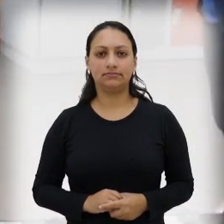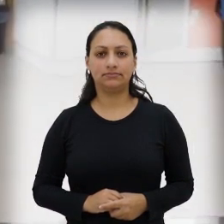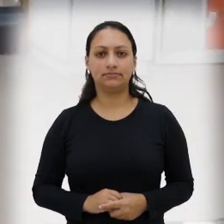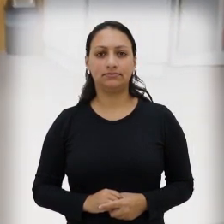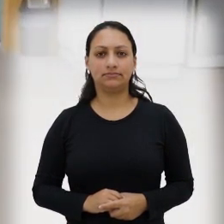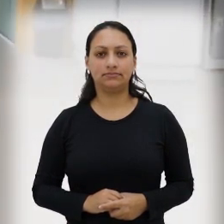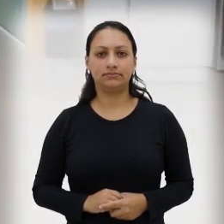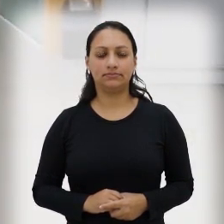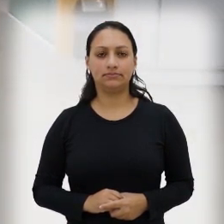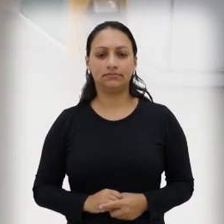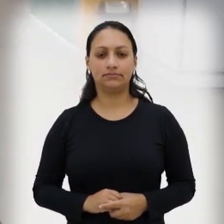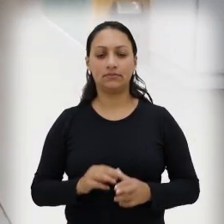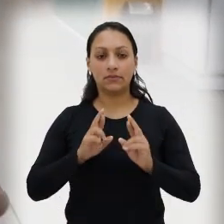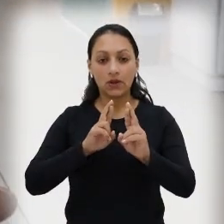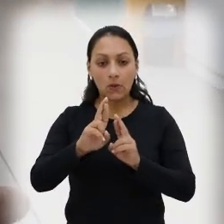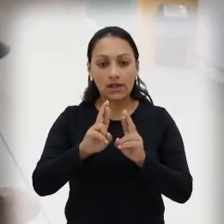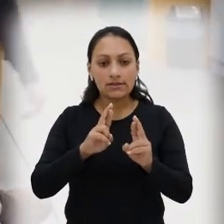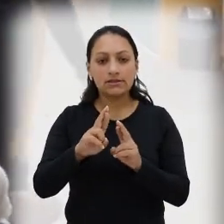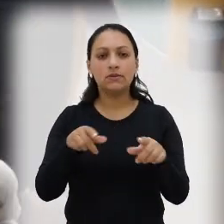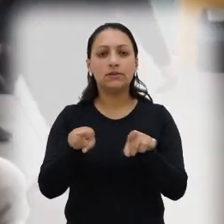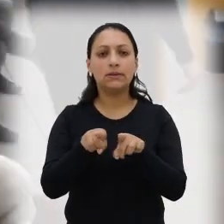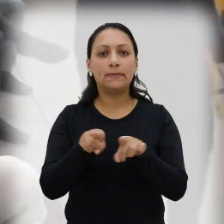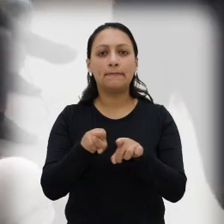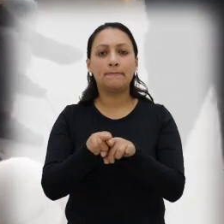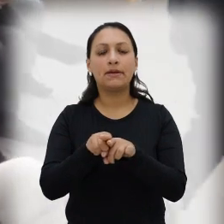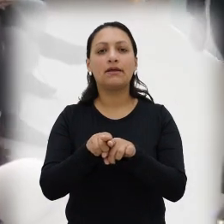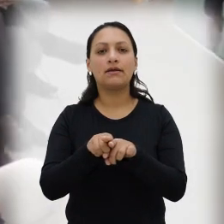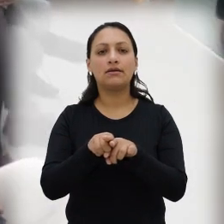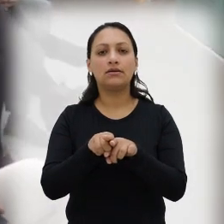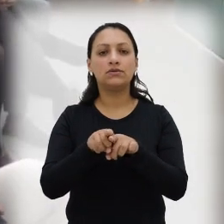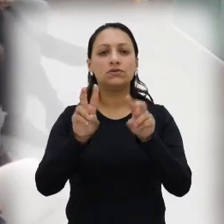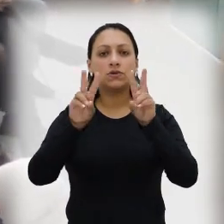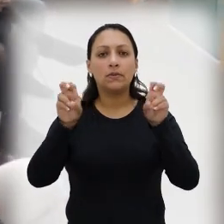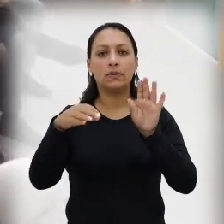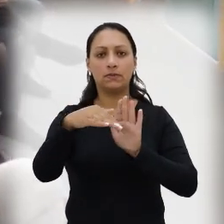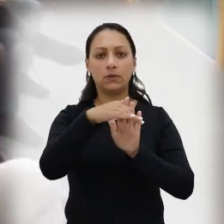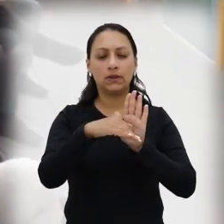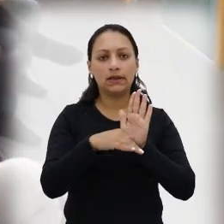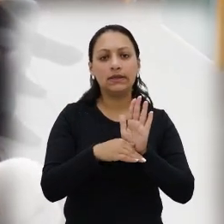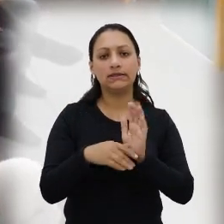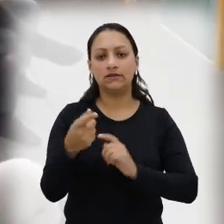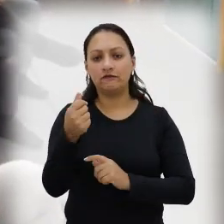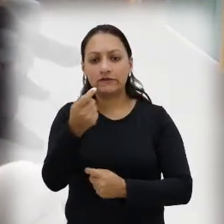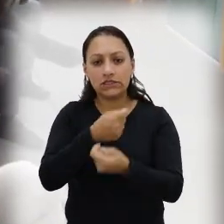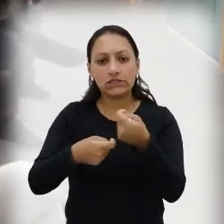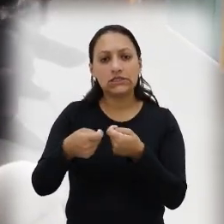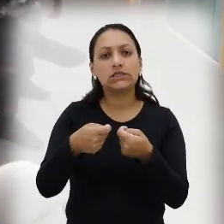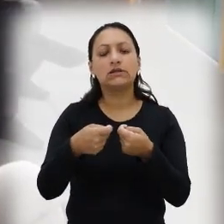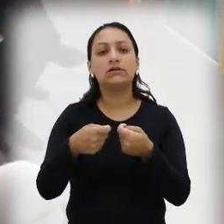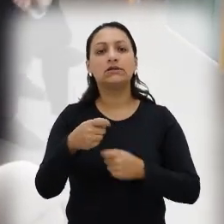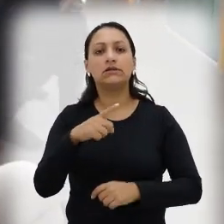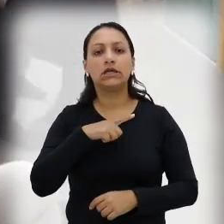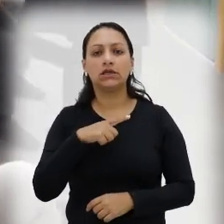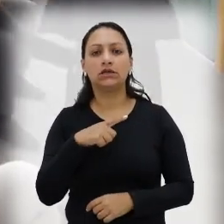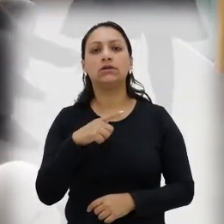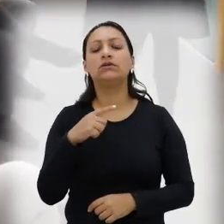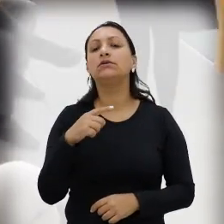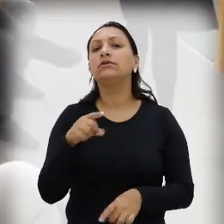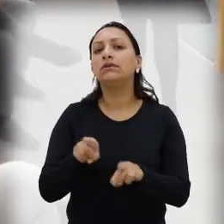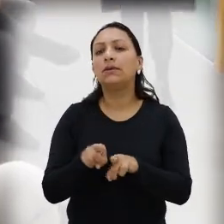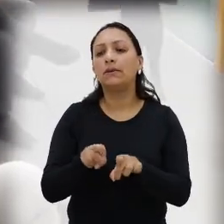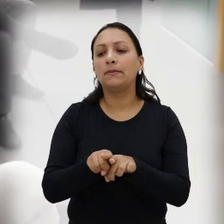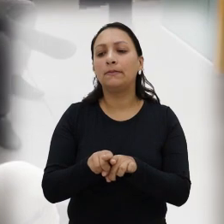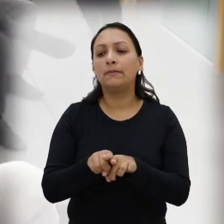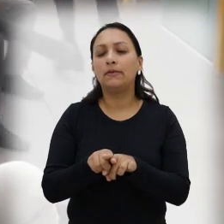Em relação ali às matérias do programa que a gente vai fazer, né, com o pessoal financeiro, a gente tem todas aquelas dores e mais umas